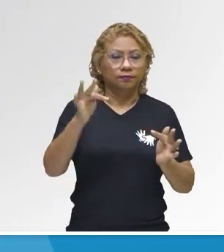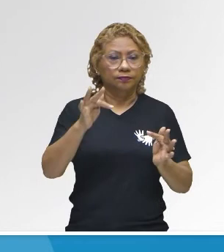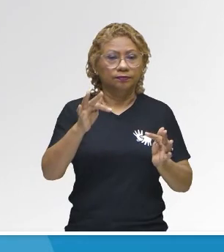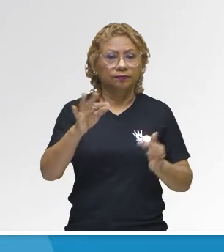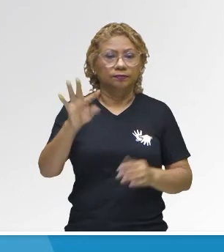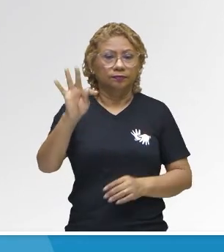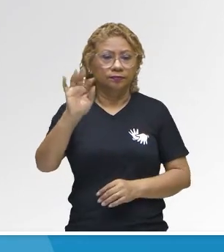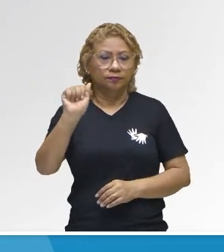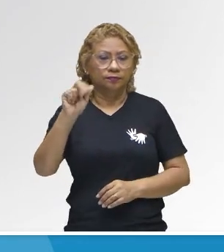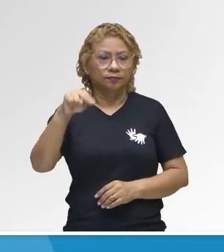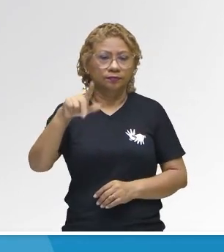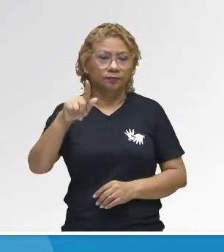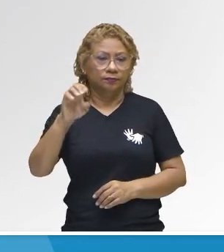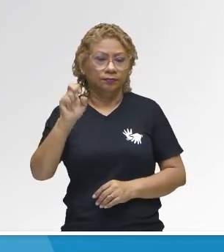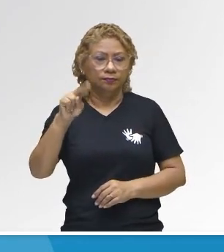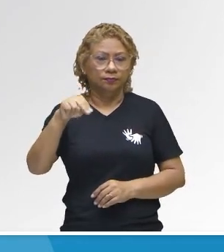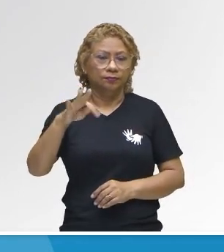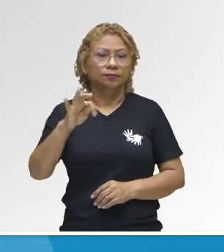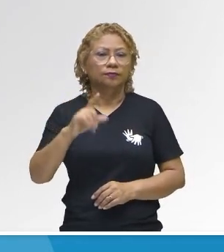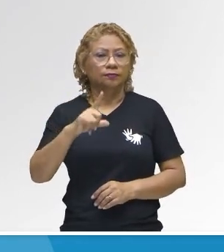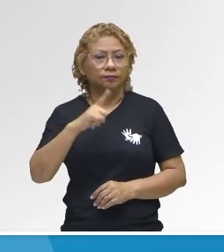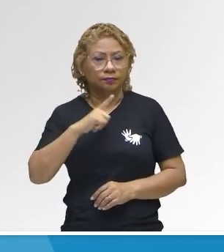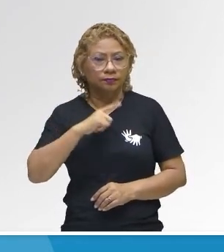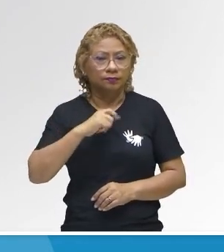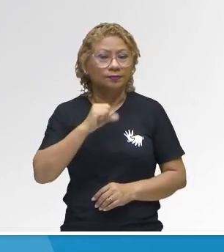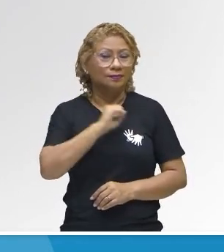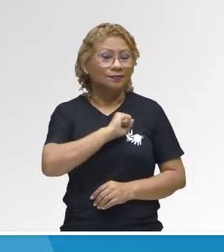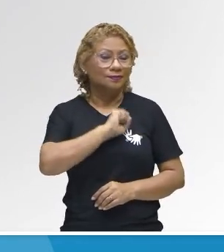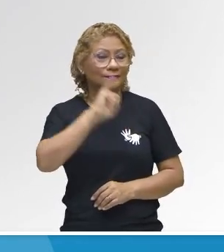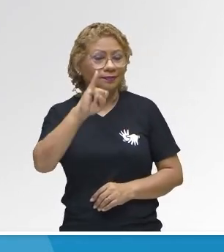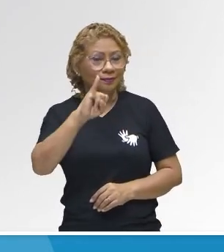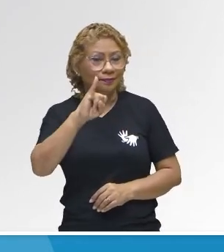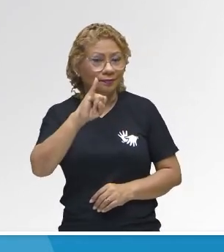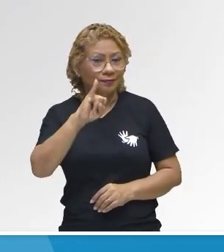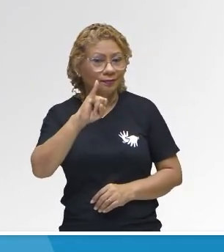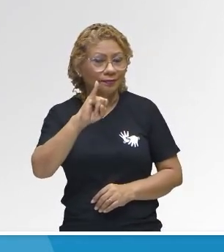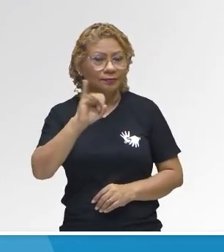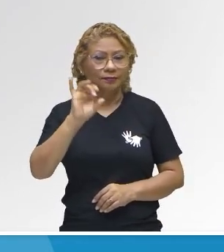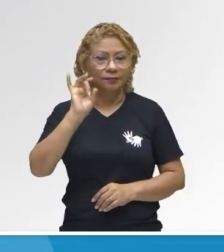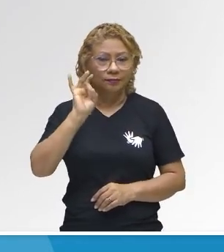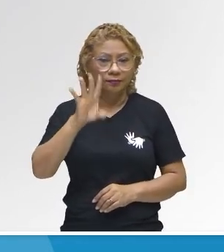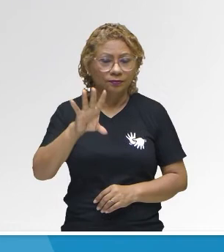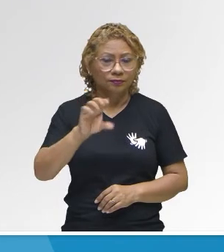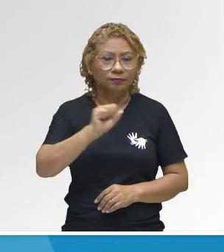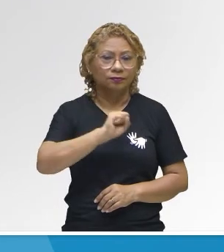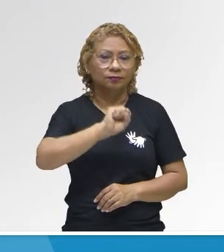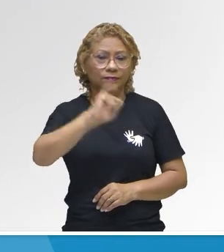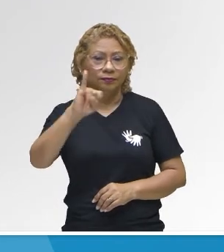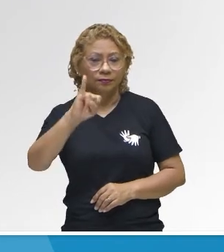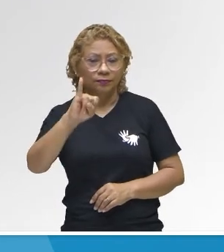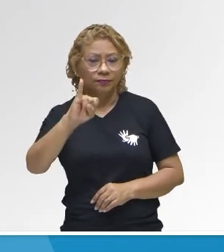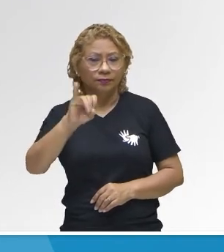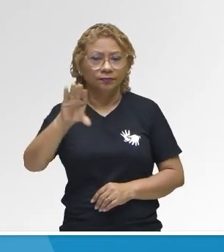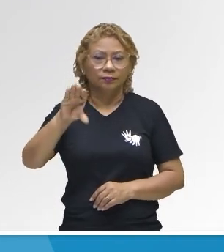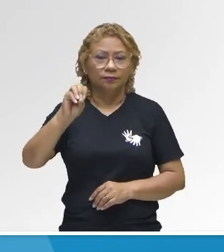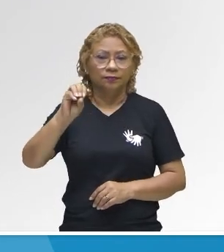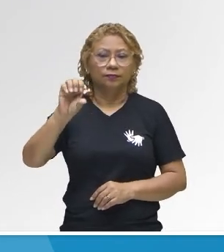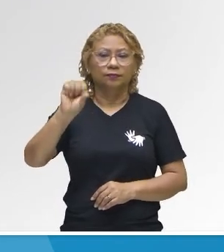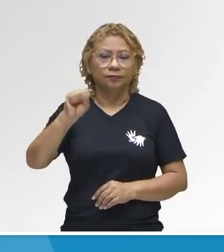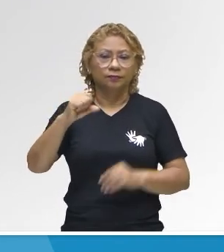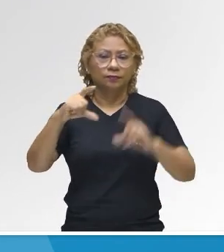é diferente de zero. Então, o domínio da função f de x igual a tangente de x é